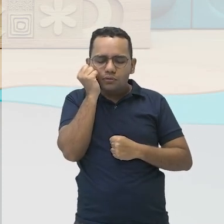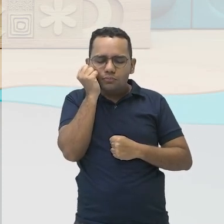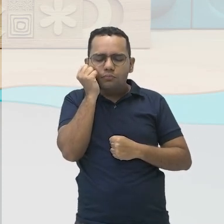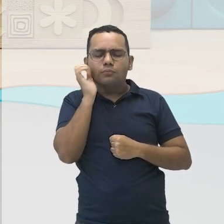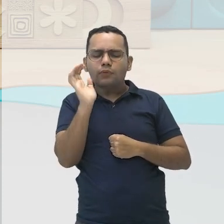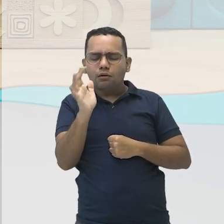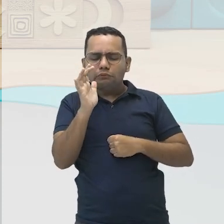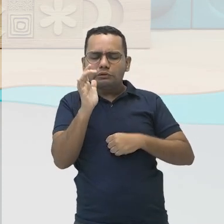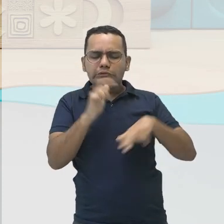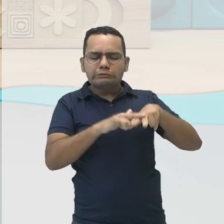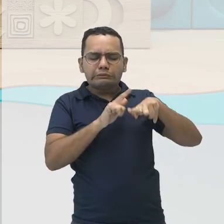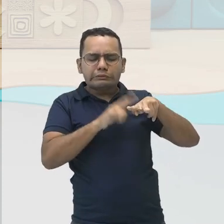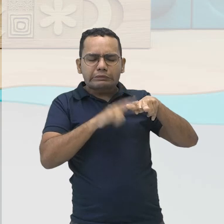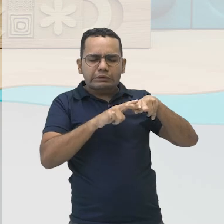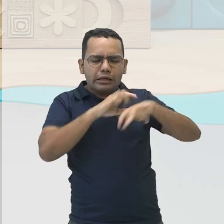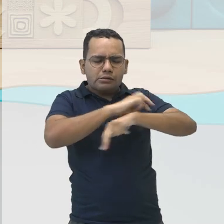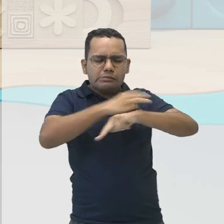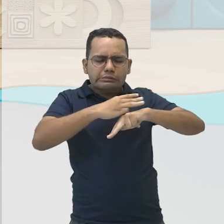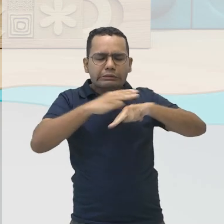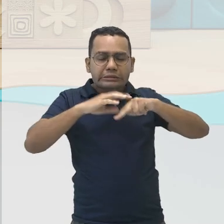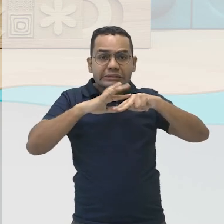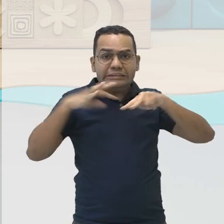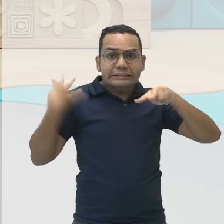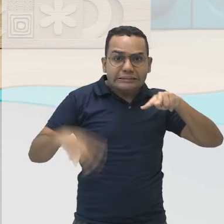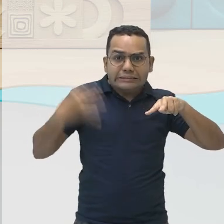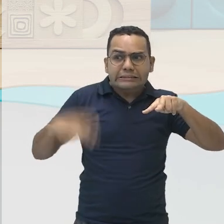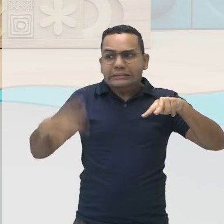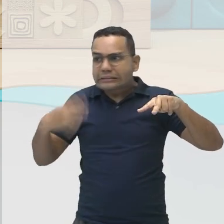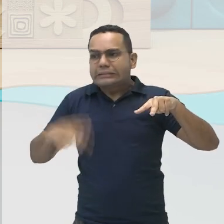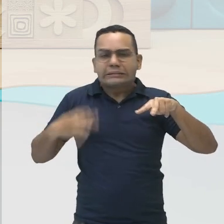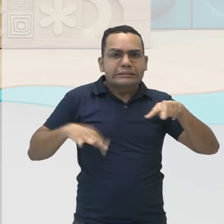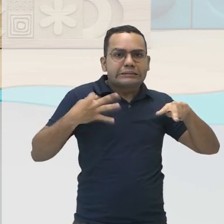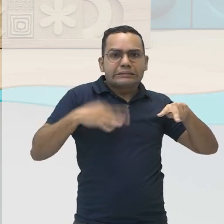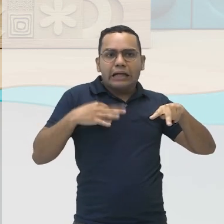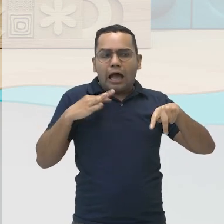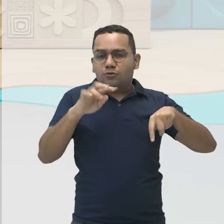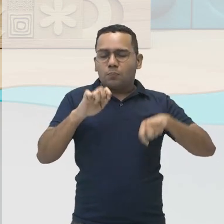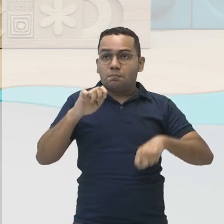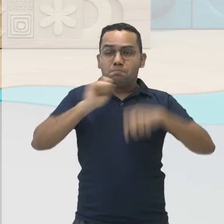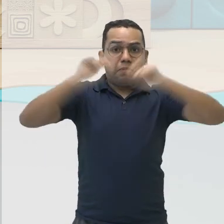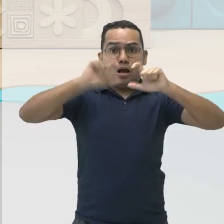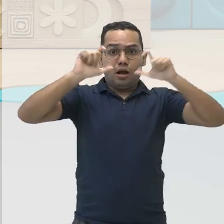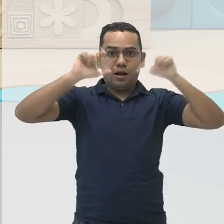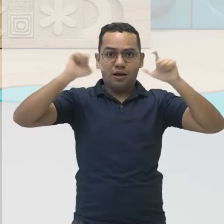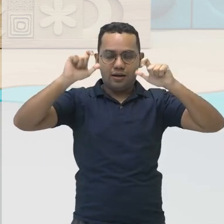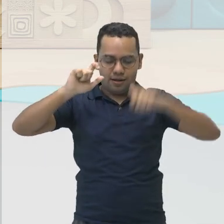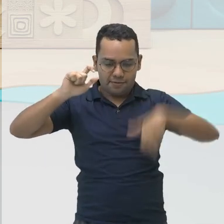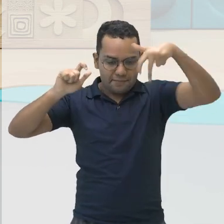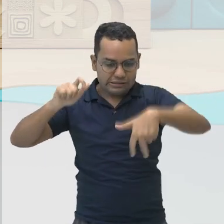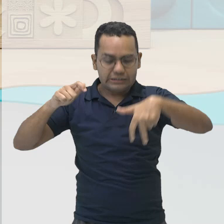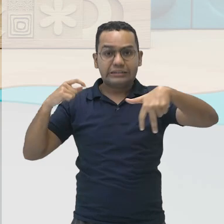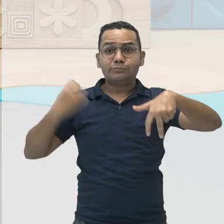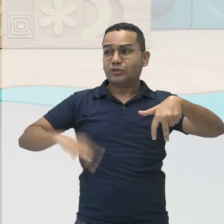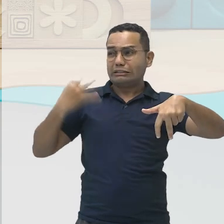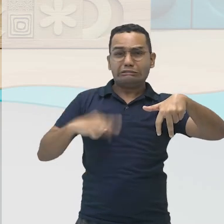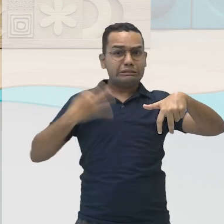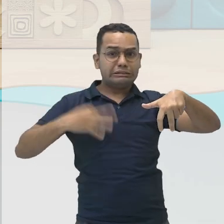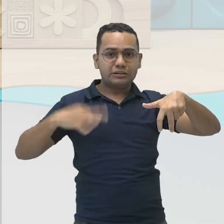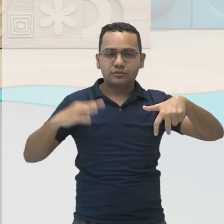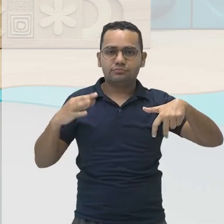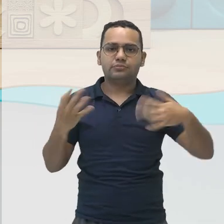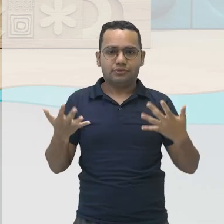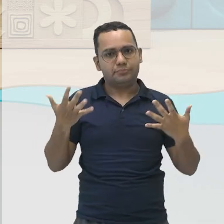ela contrai de uma forma tão forte que você acaba pulando da cama porque a dor é intensa. Então, a cãibra ela